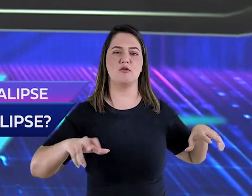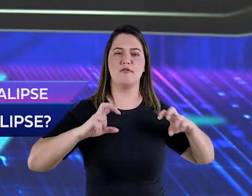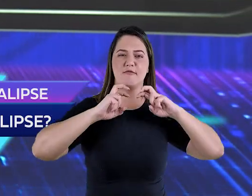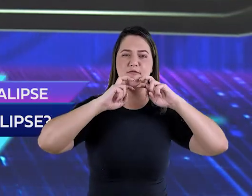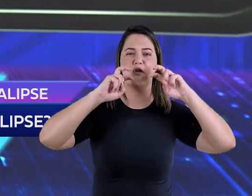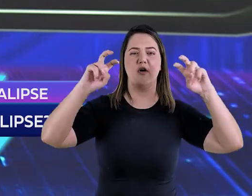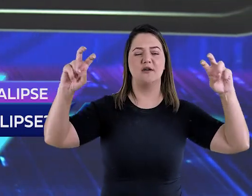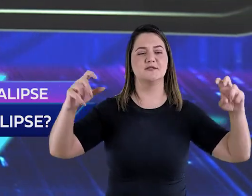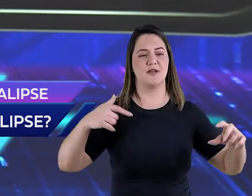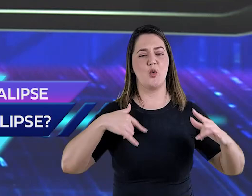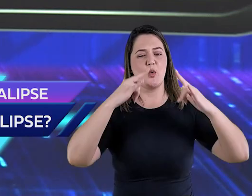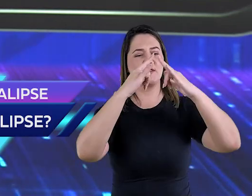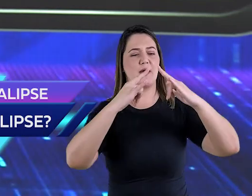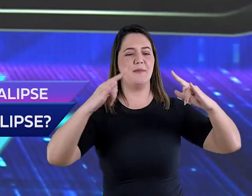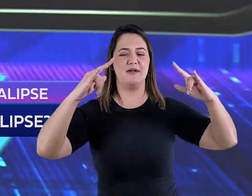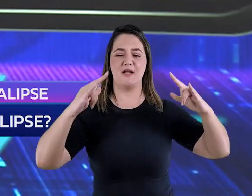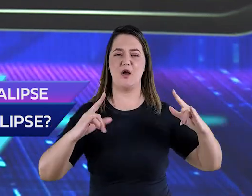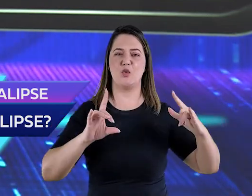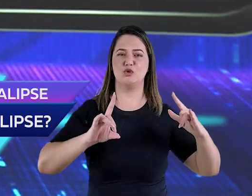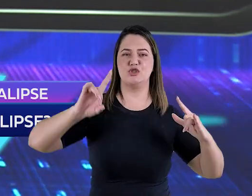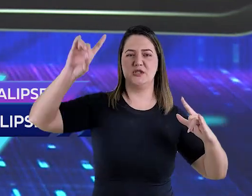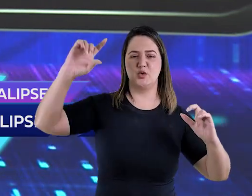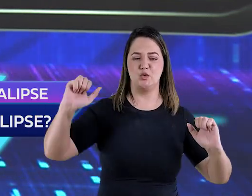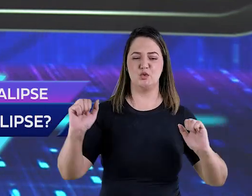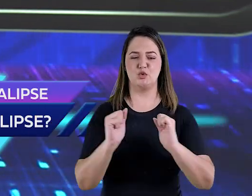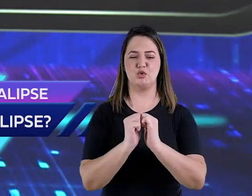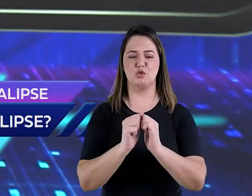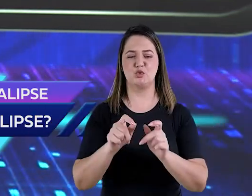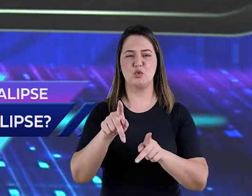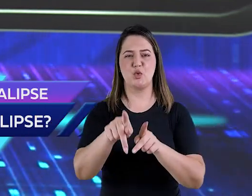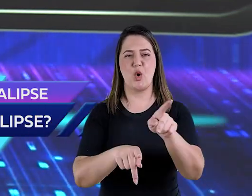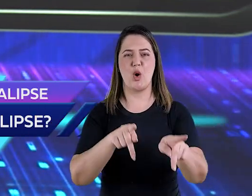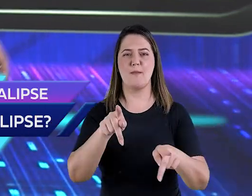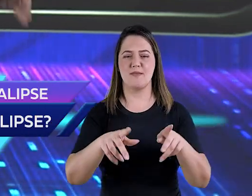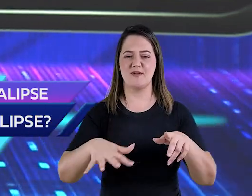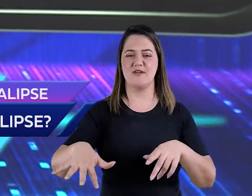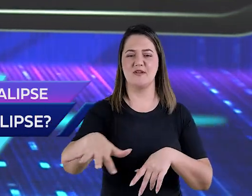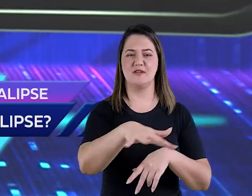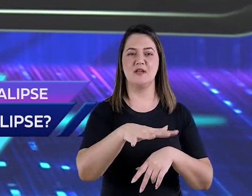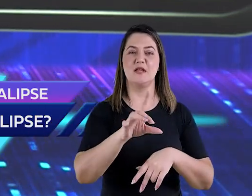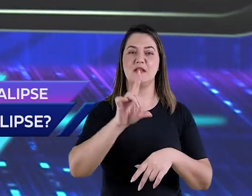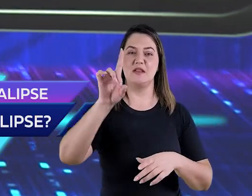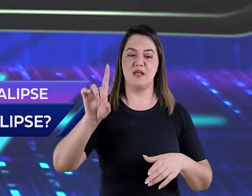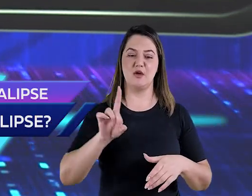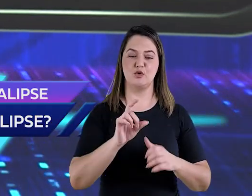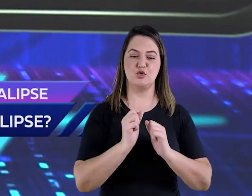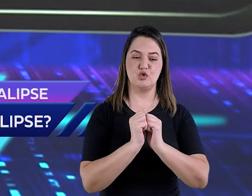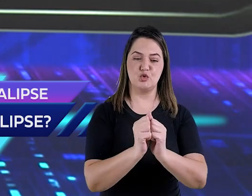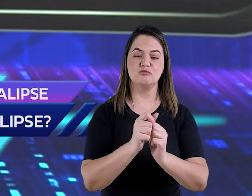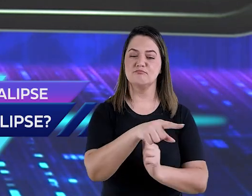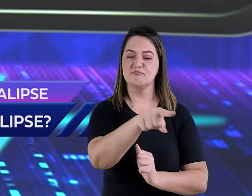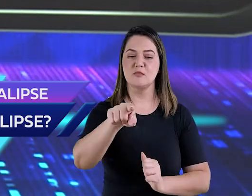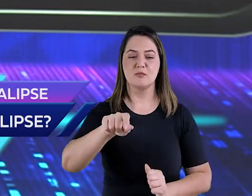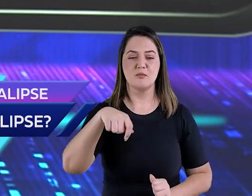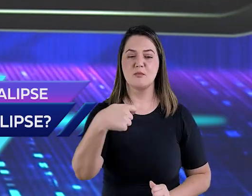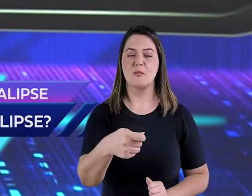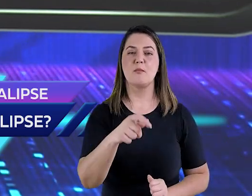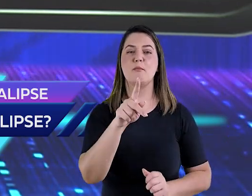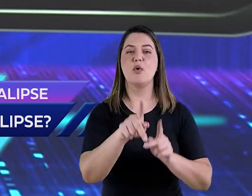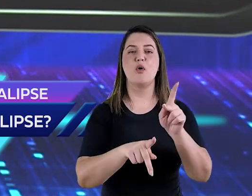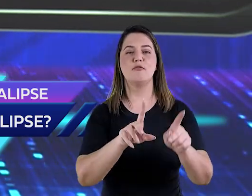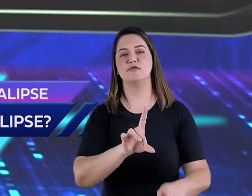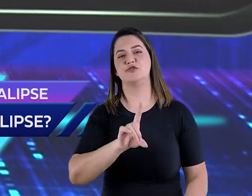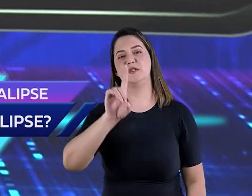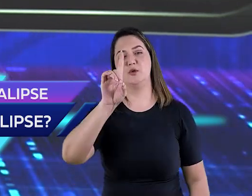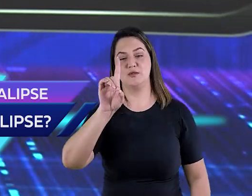dizendo: eis o tabernáculo de Deus com os homens, Deus habitará com eles, eles serão povos de Deus, e